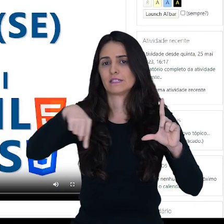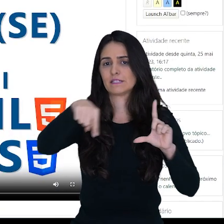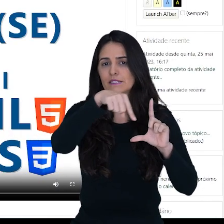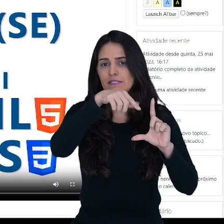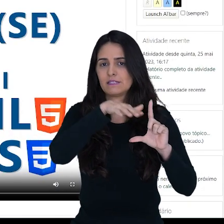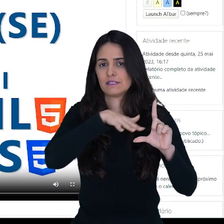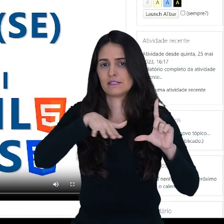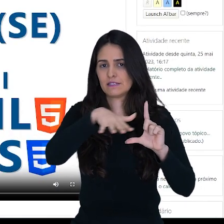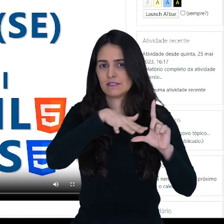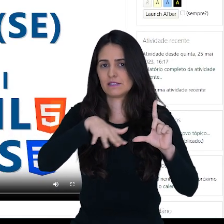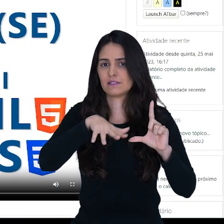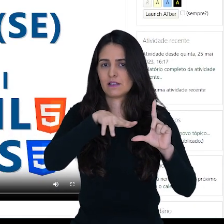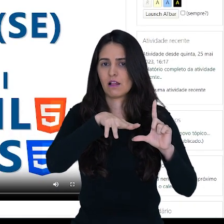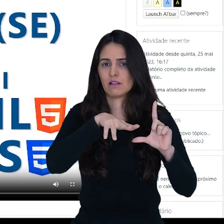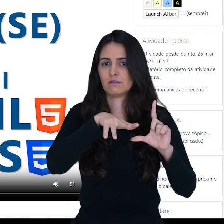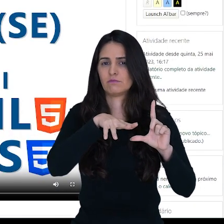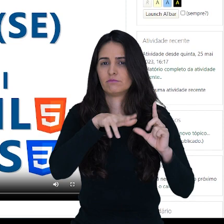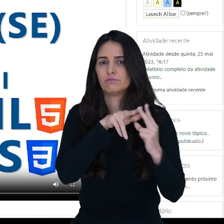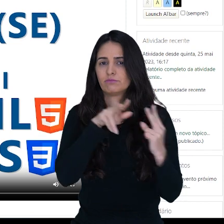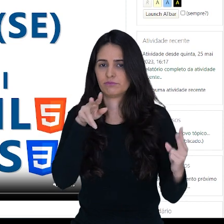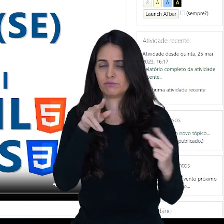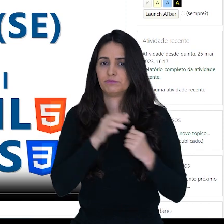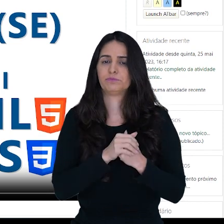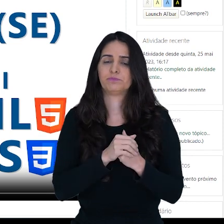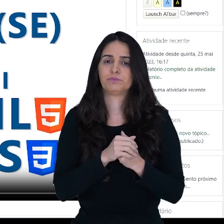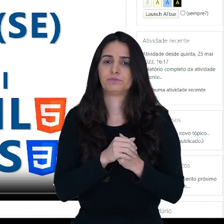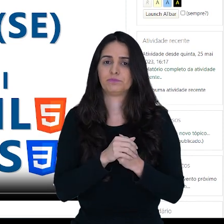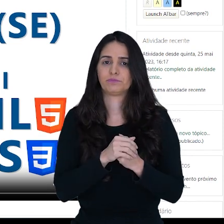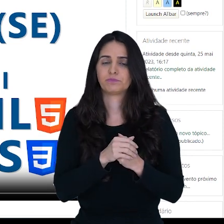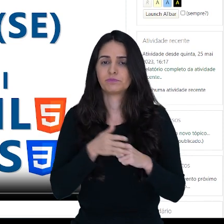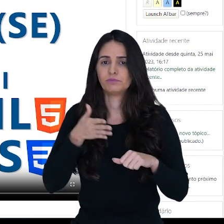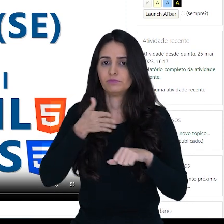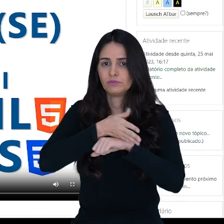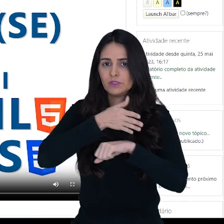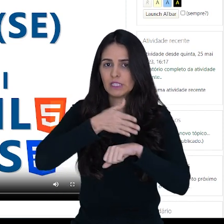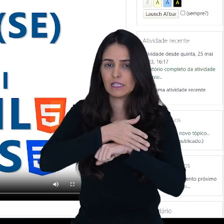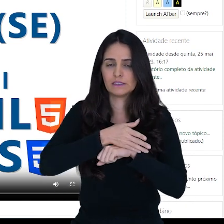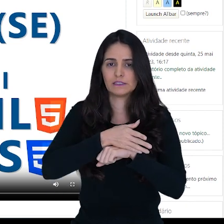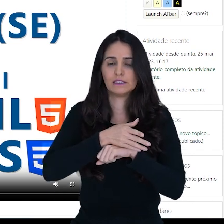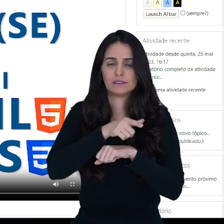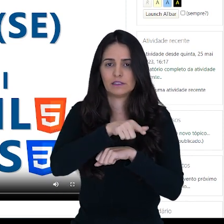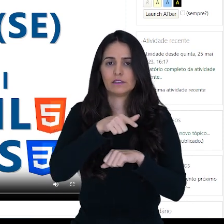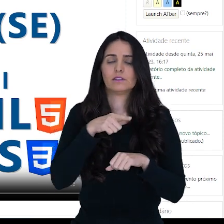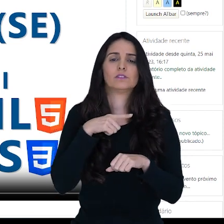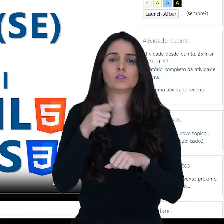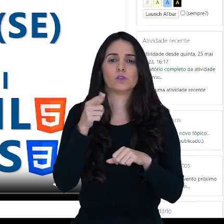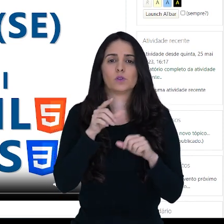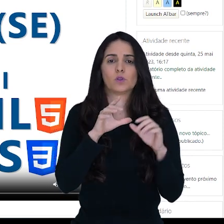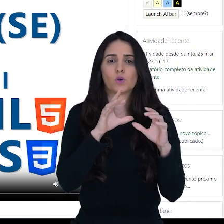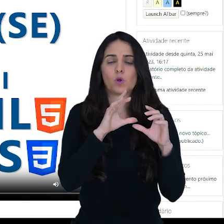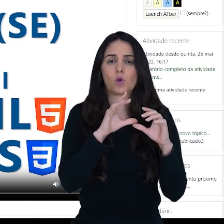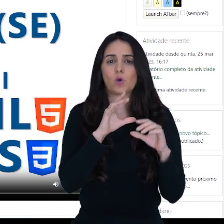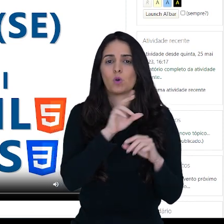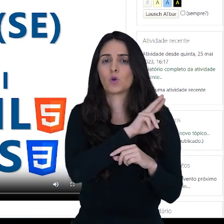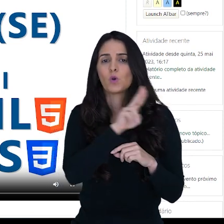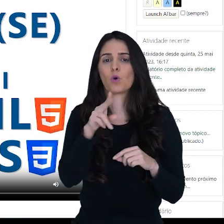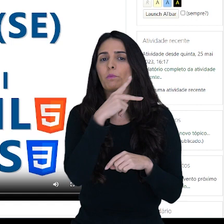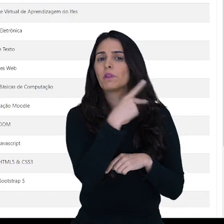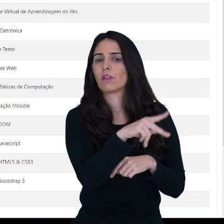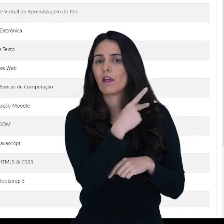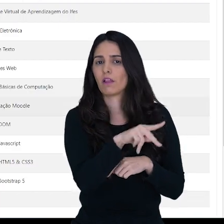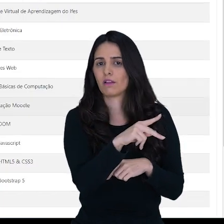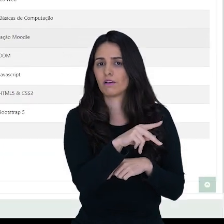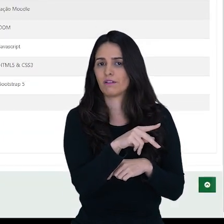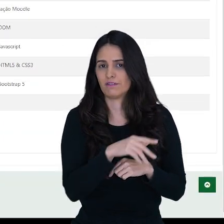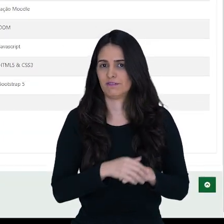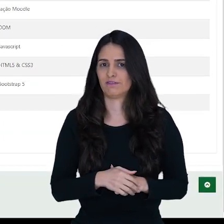o nome dessa sala porque fica mais fácil assim copiando então se você tem acesso a essa outra sala que você quer importar você